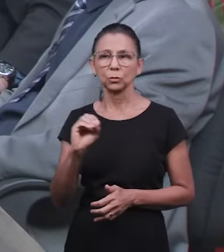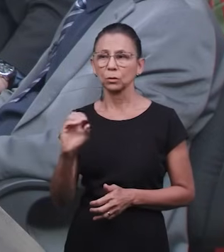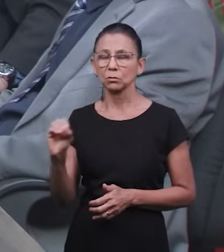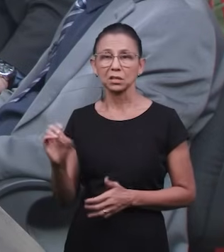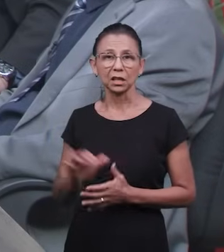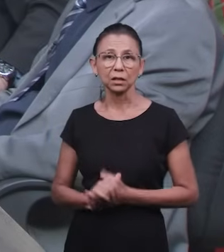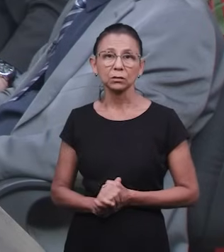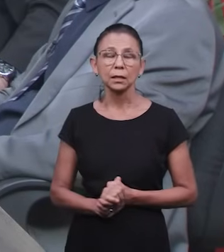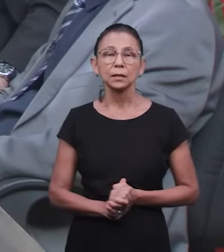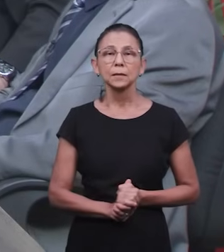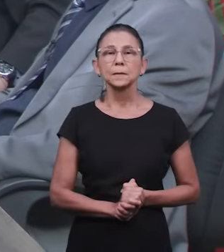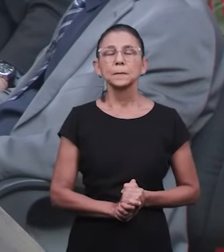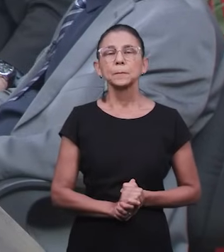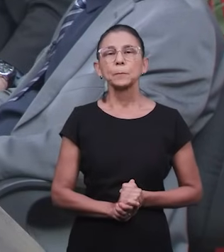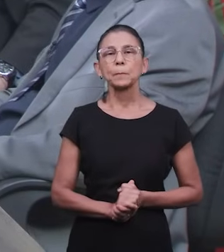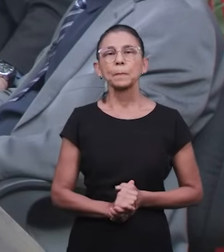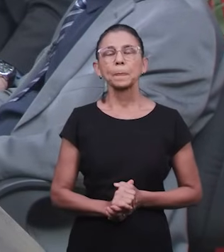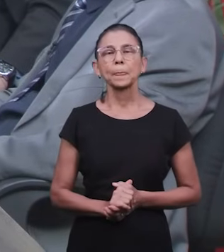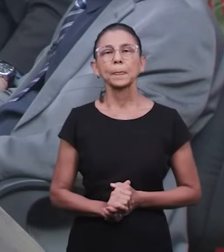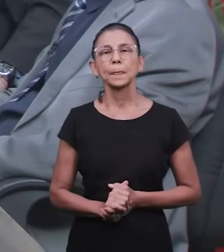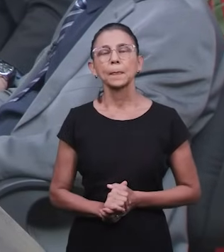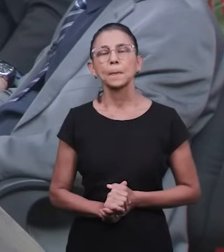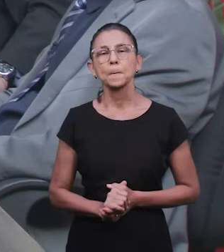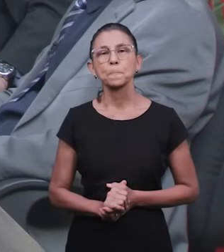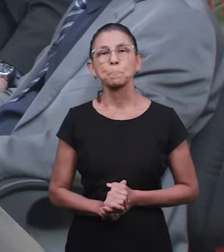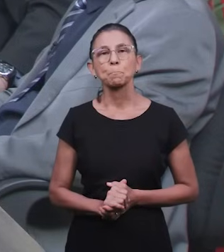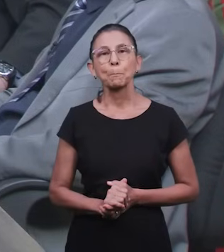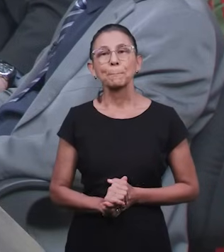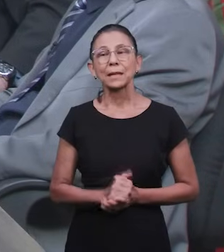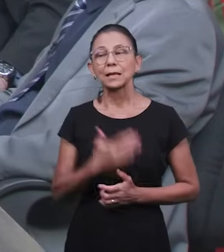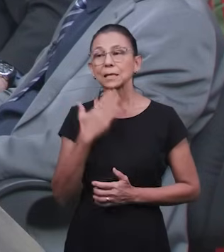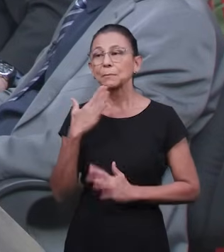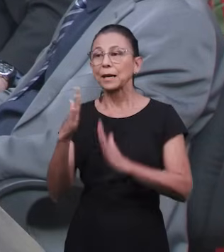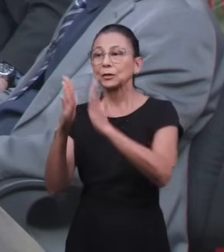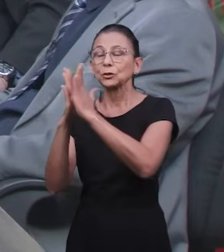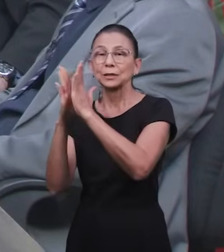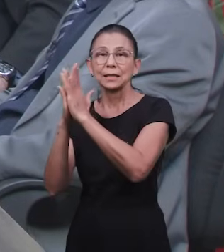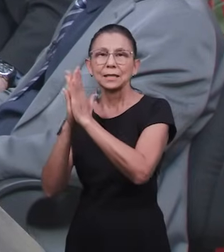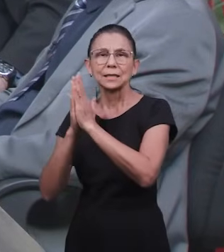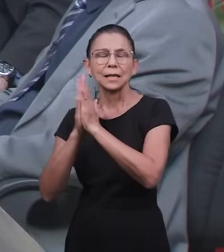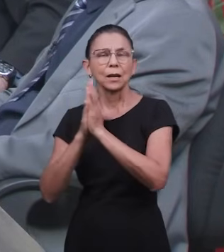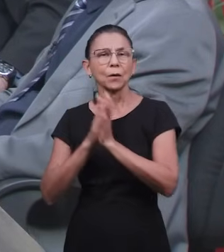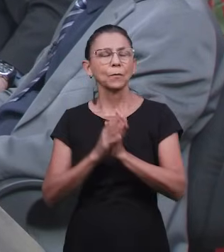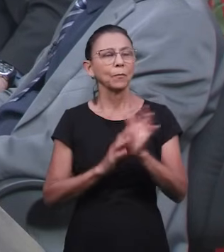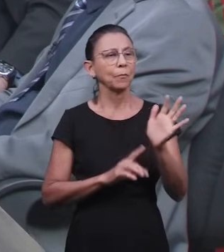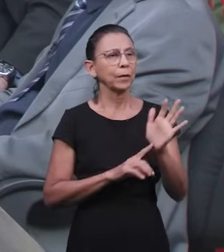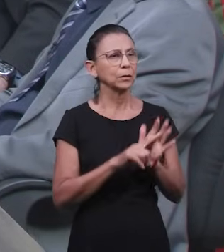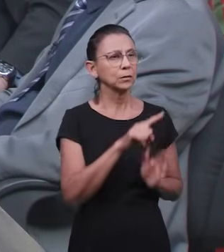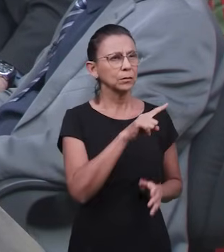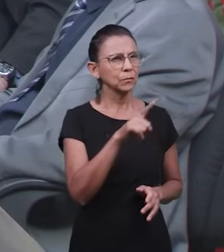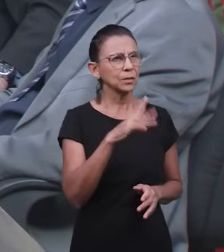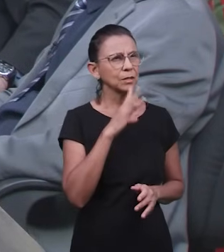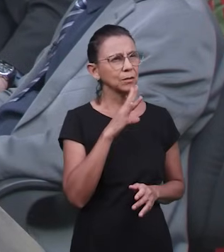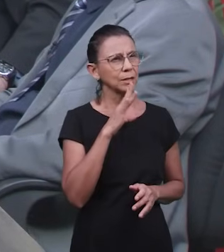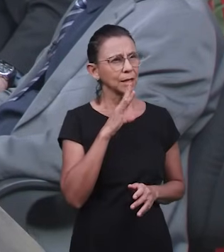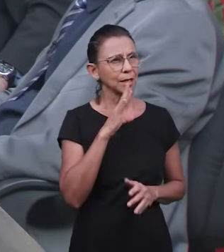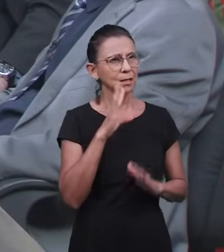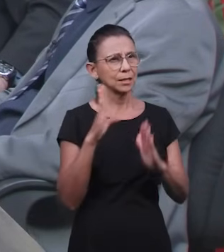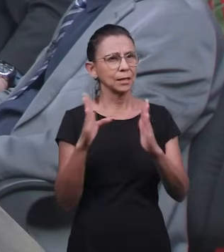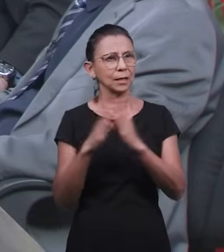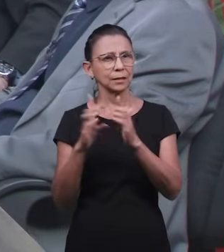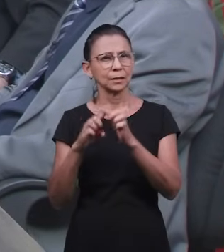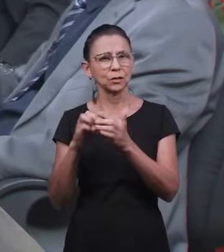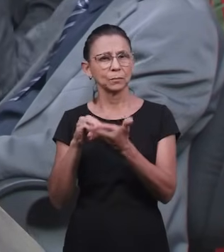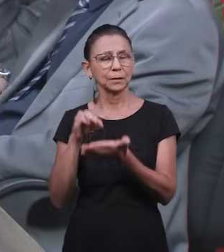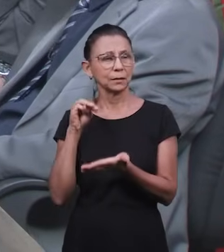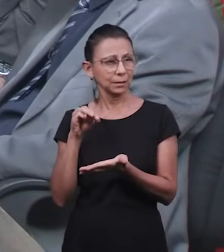participam de nenhum grupo evangélico, e quando elas buscam essa oração, aí eu faço a pergunta assim, você conhece a nossa igreja? Ah,